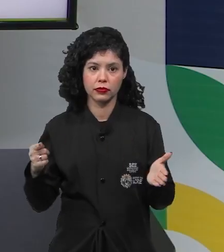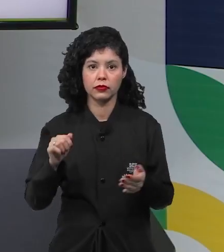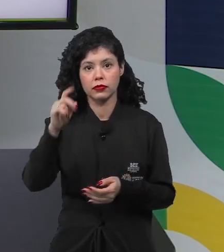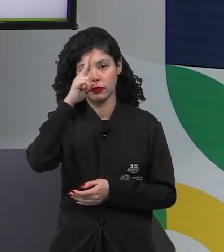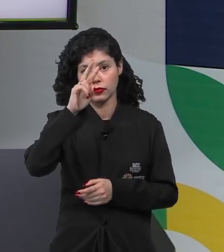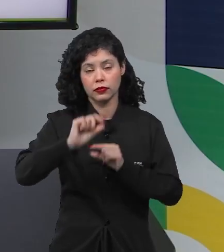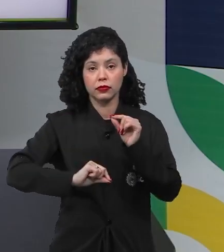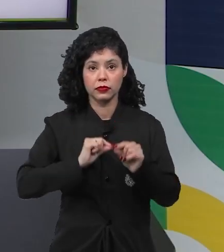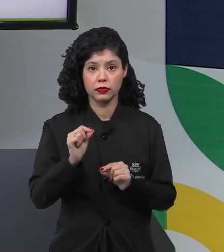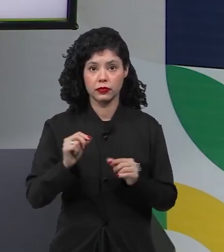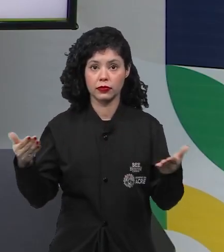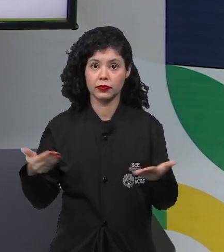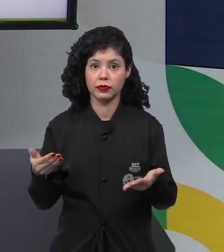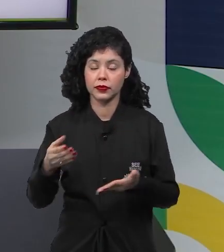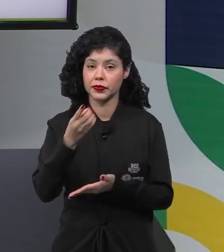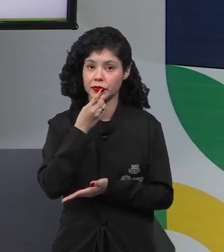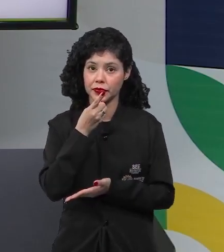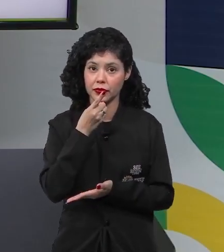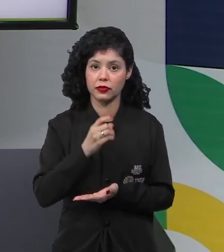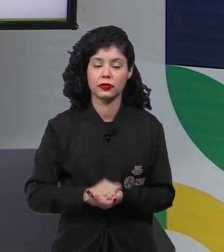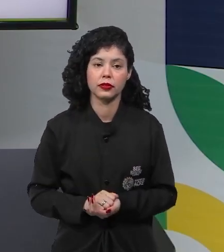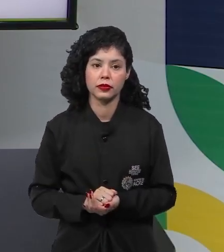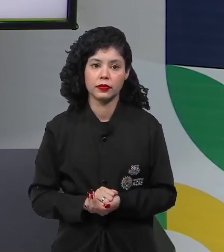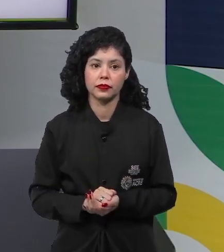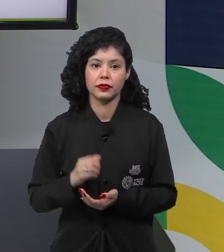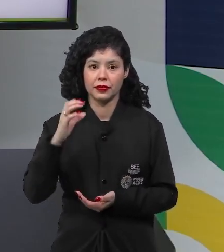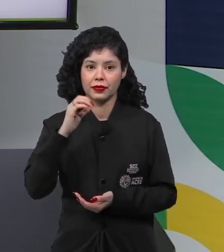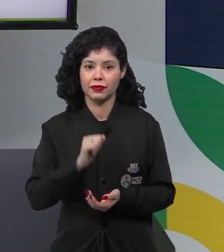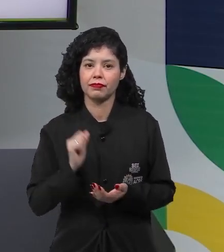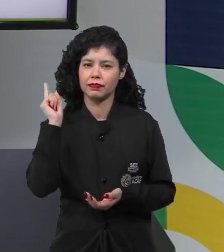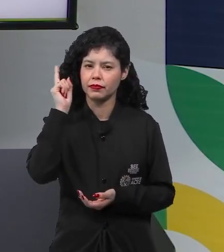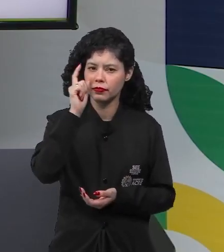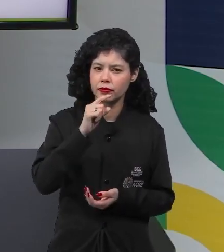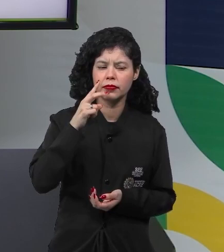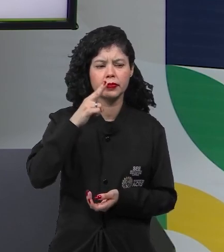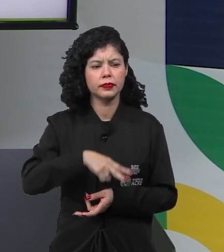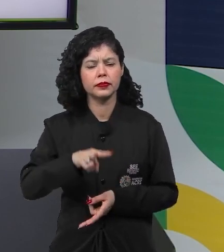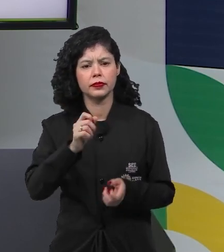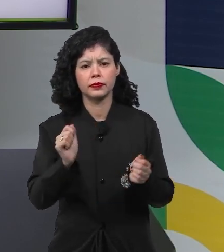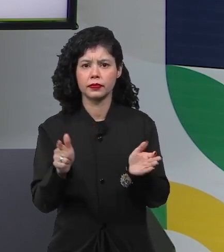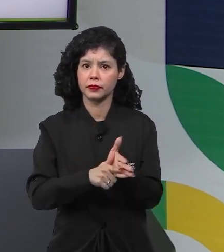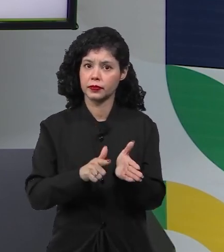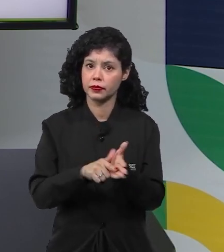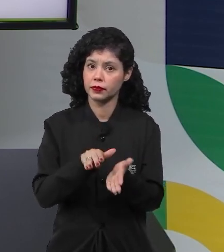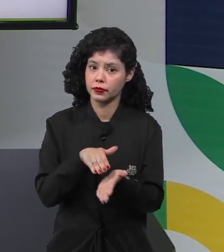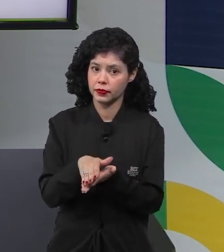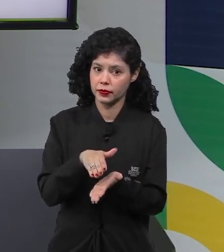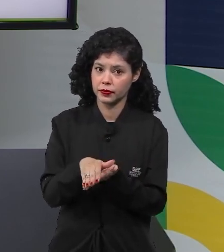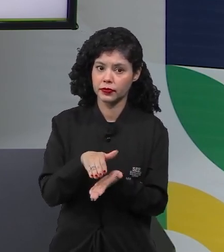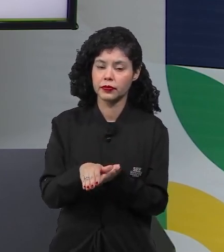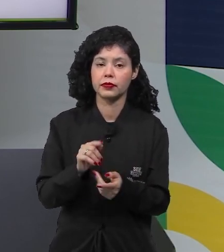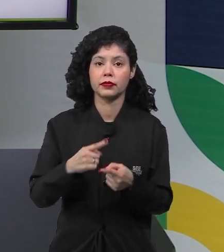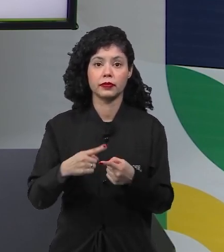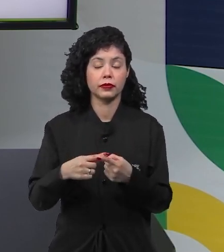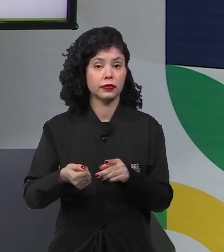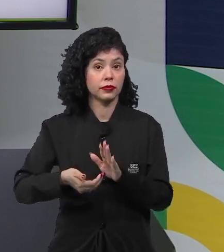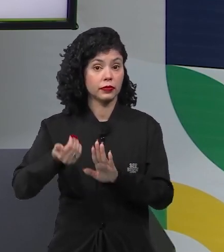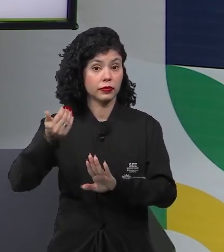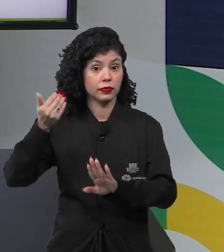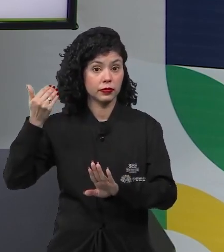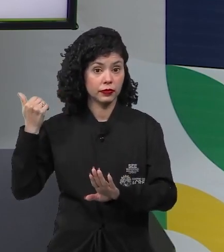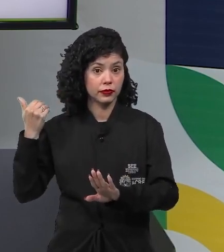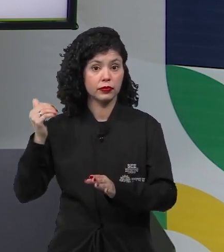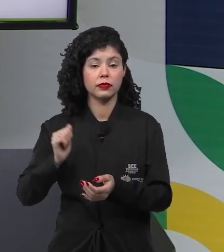pessoal, que hoje em dia é um pouco mais raro você observar esse papel impresso, porque antigamente os jornais